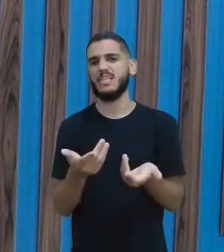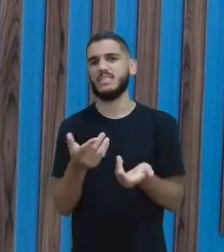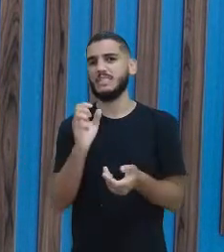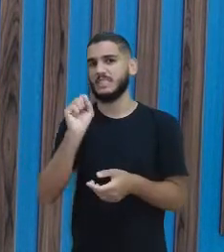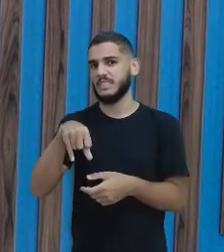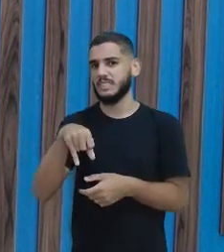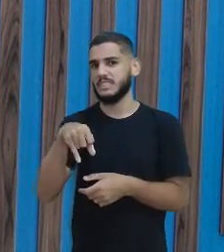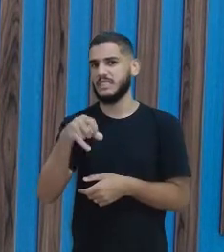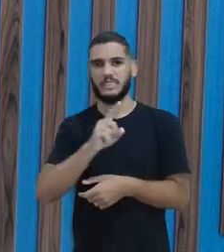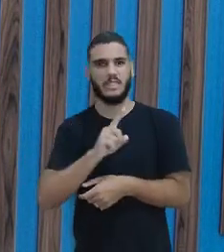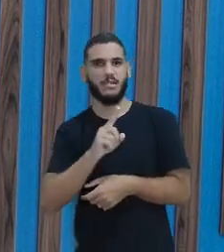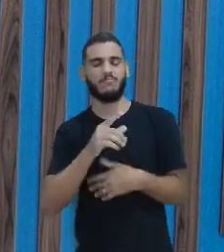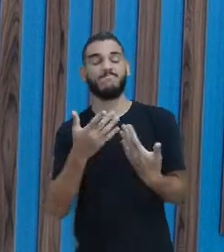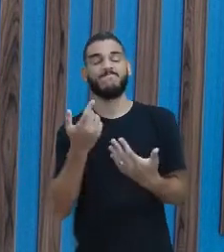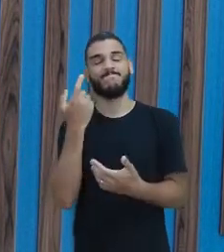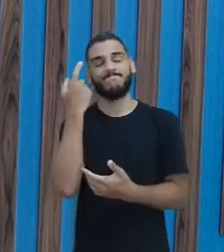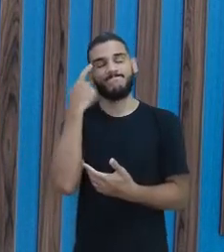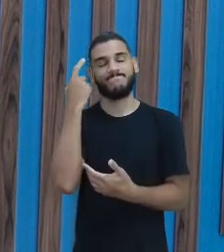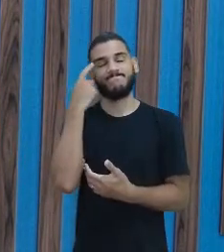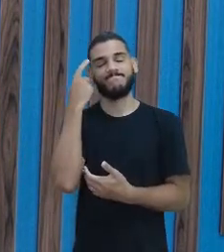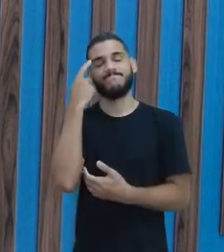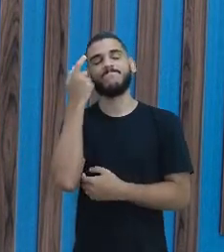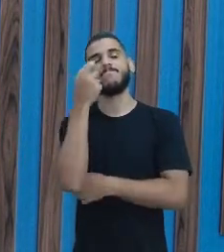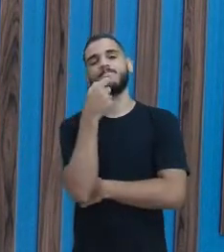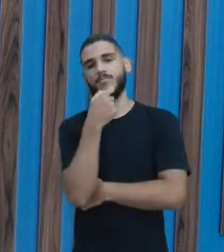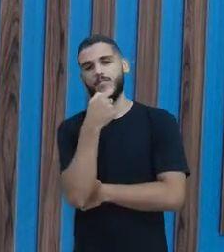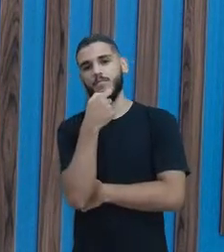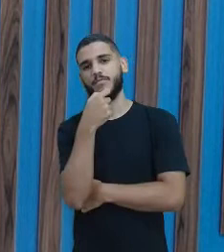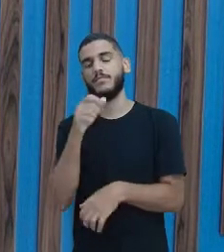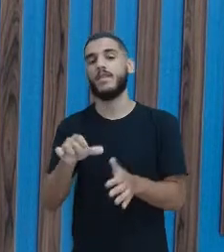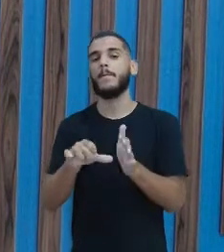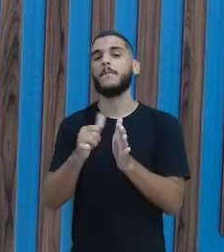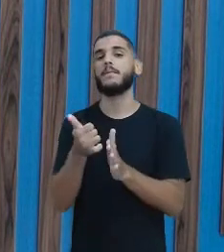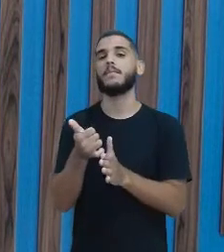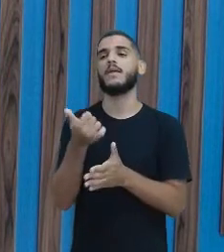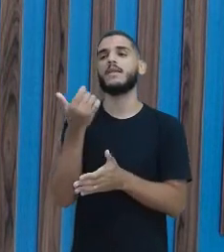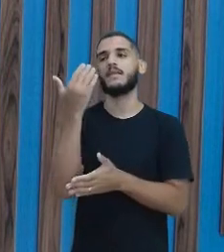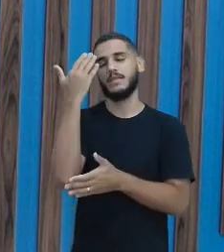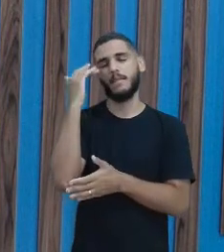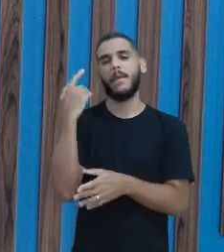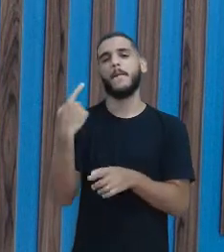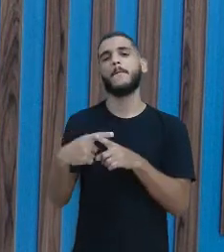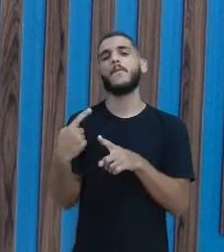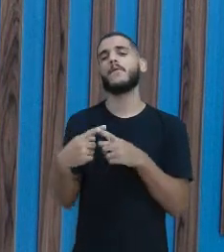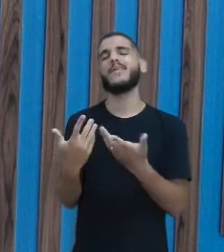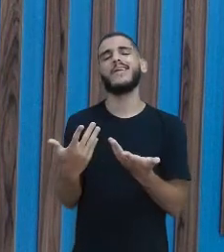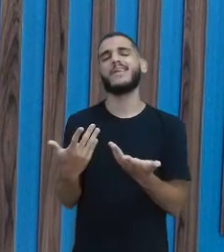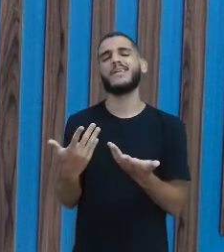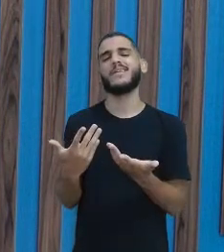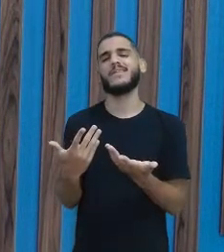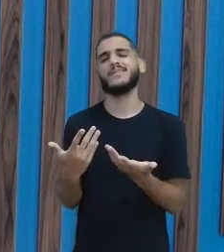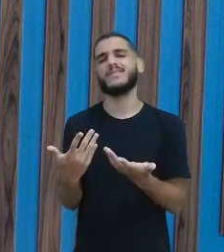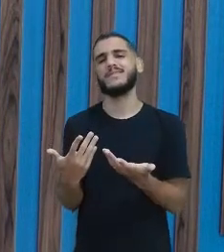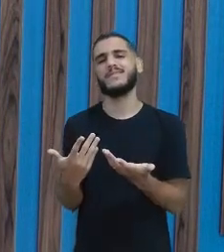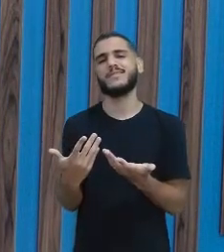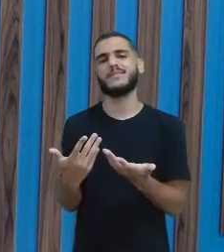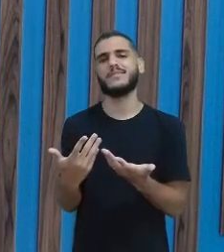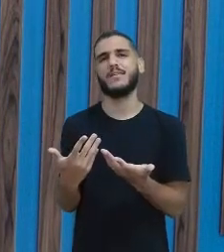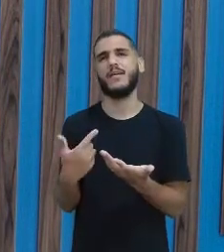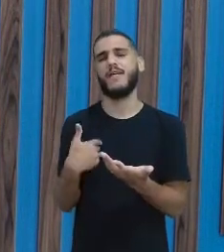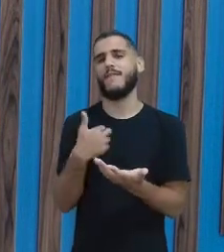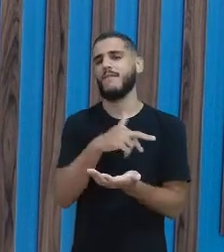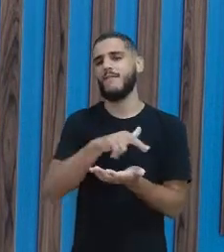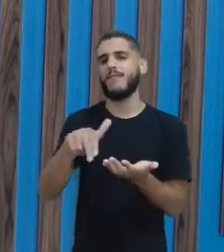Não? Vamos pensar um pouquinho sobre isso. Primeiro eu quero saber por que será que a gente não... A maioria,